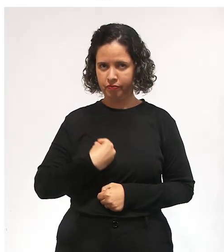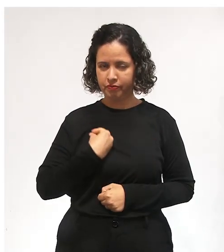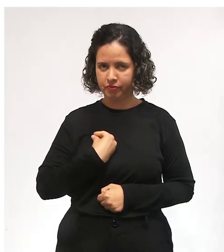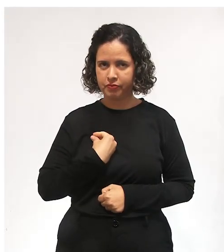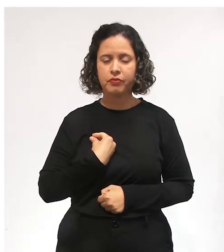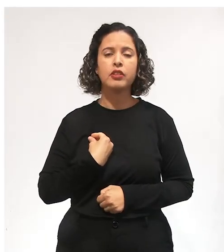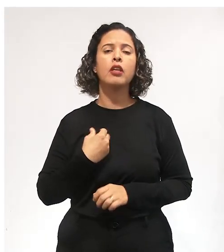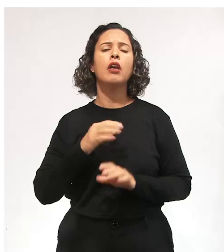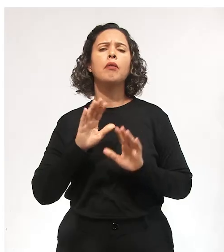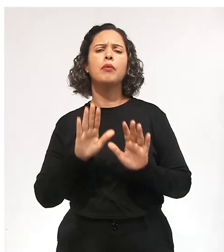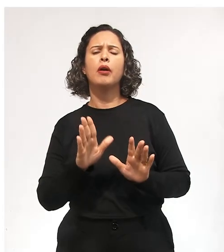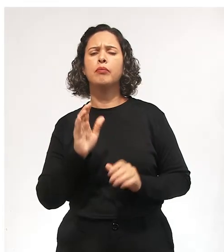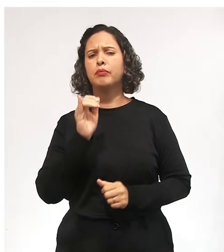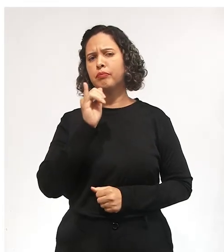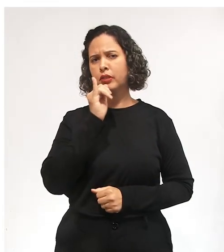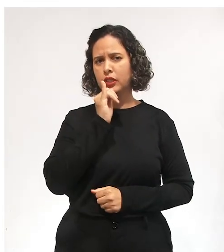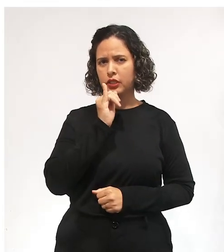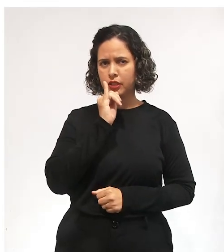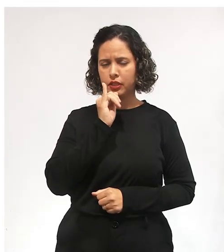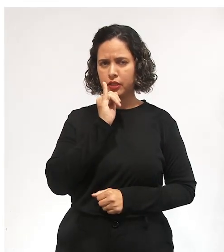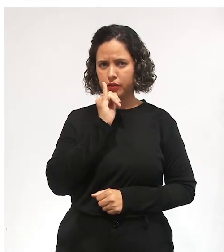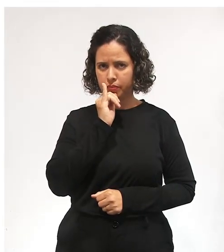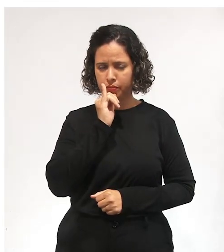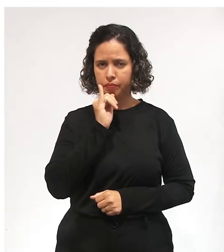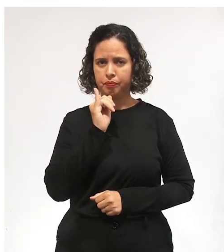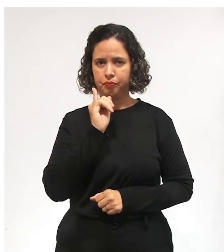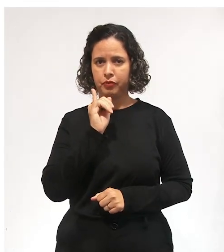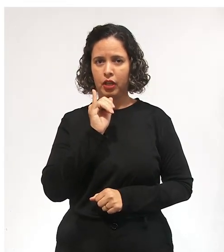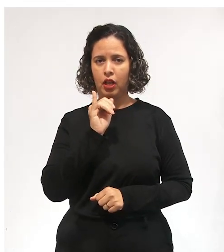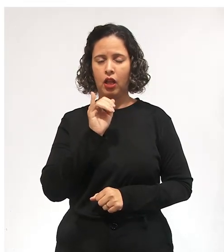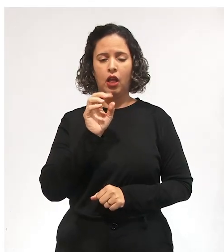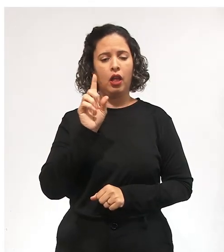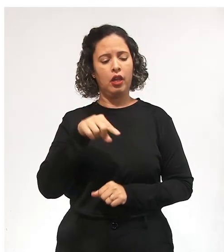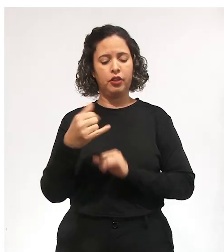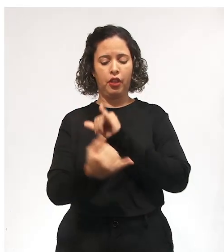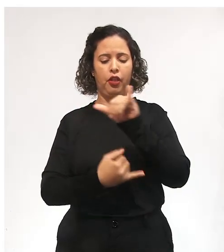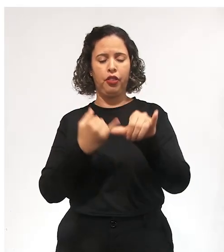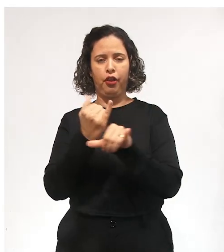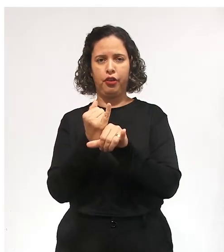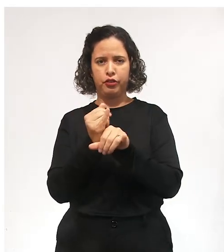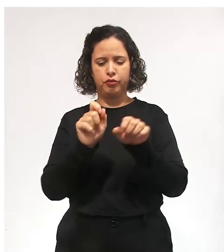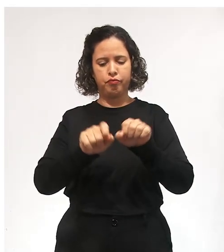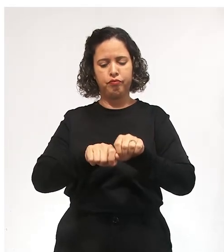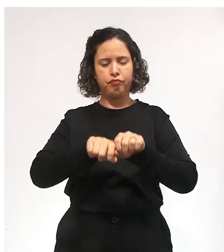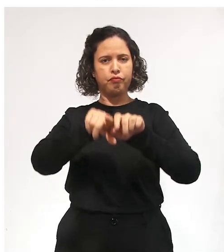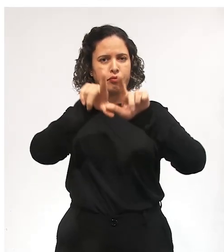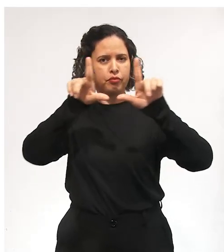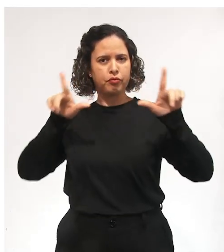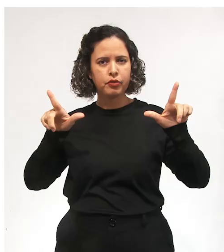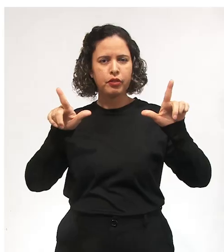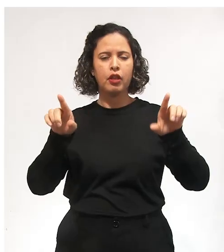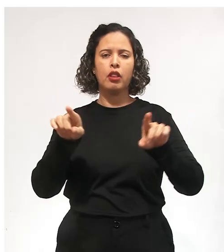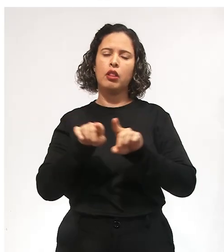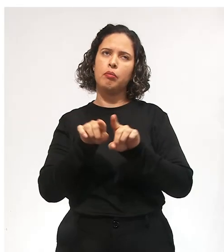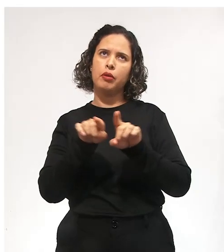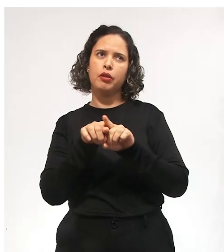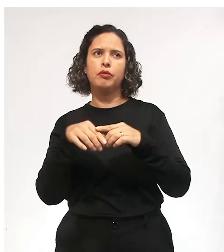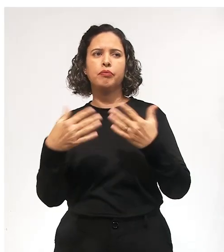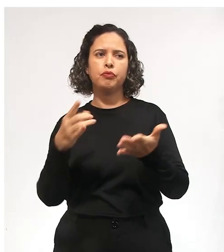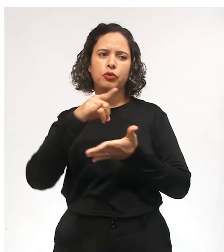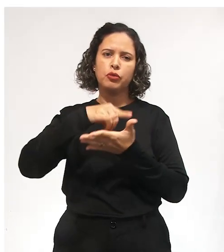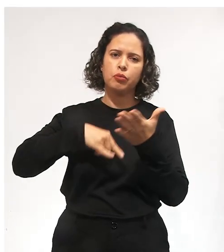E para, por exemplo, abrir a página da internet, abrir um editor de